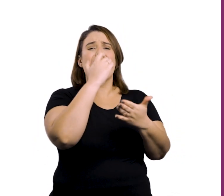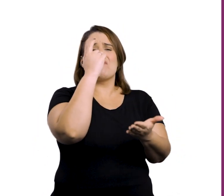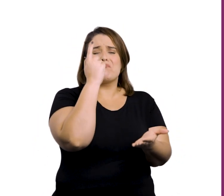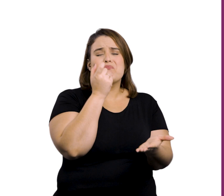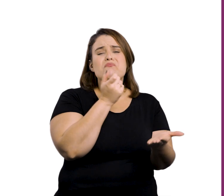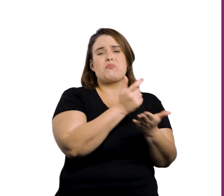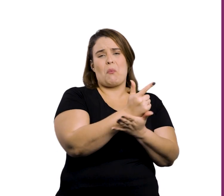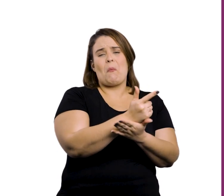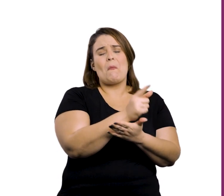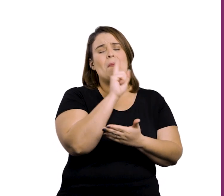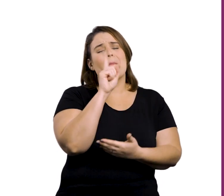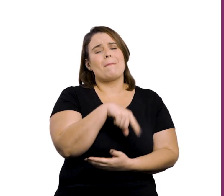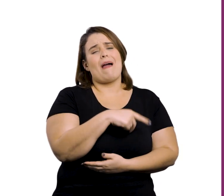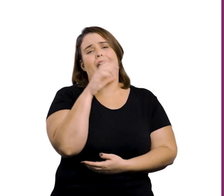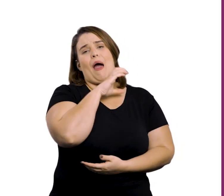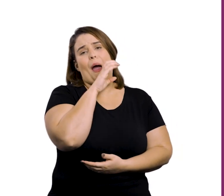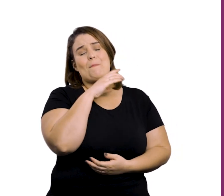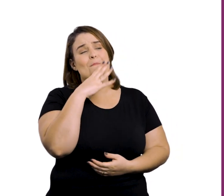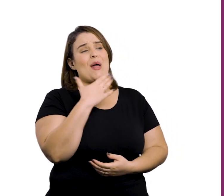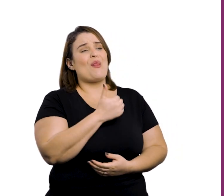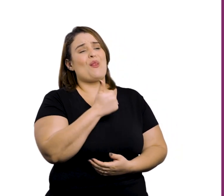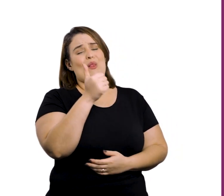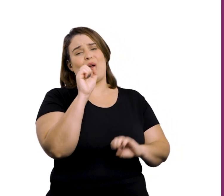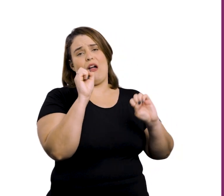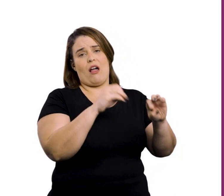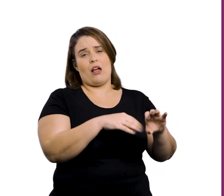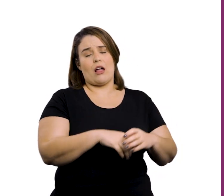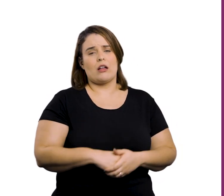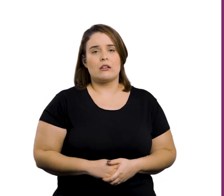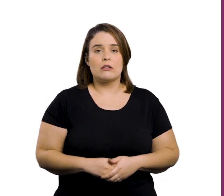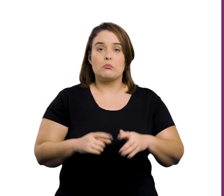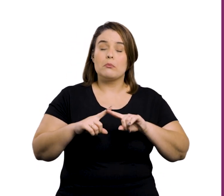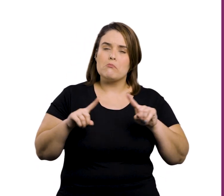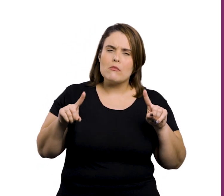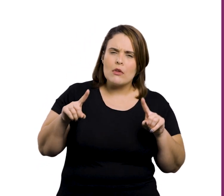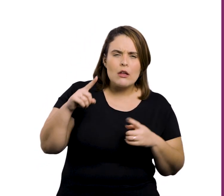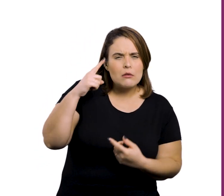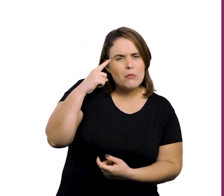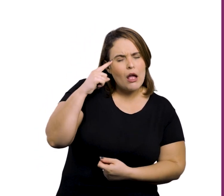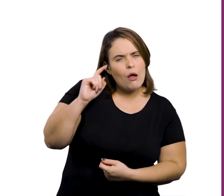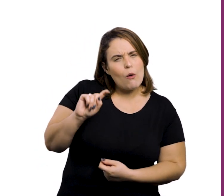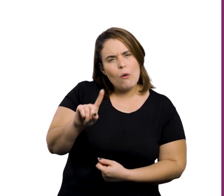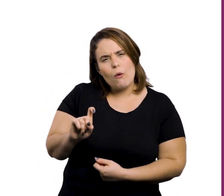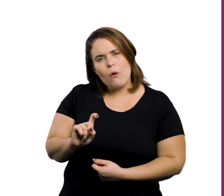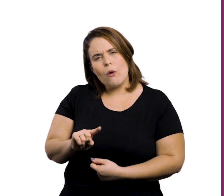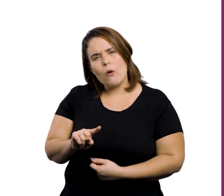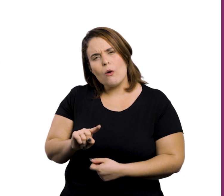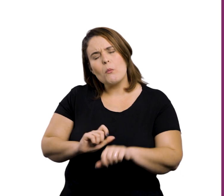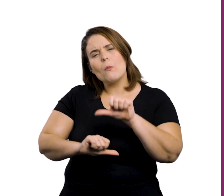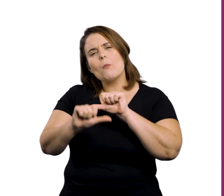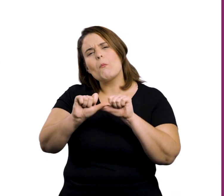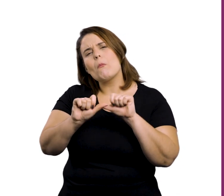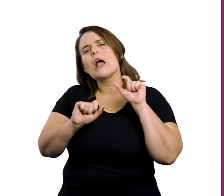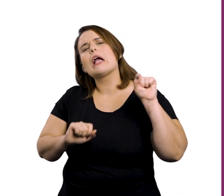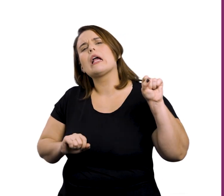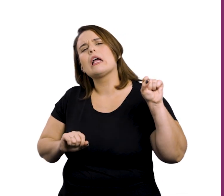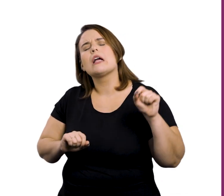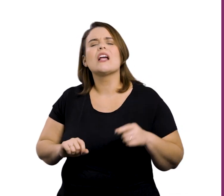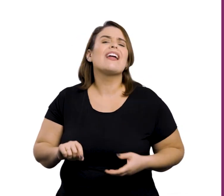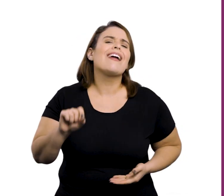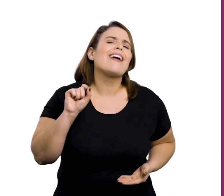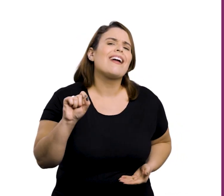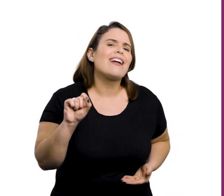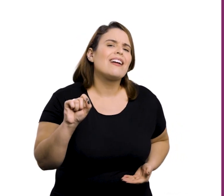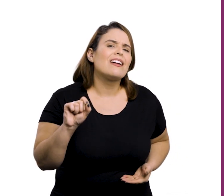mais eficaz para a transformação da educação, mas a pergunta que precisa ser feita é: transformada para quem e